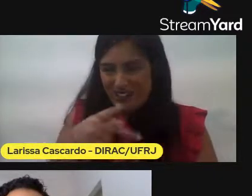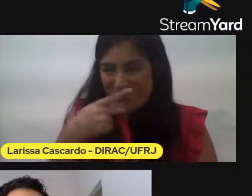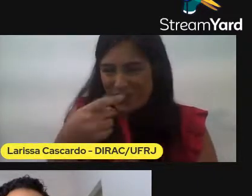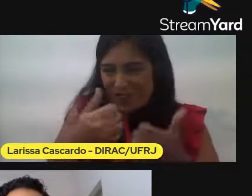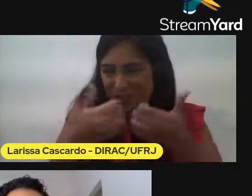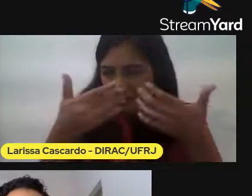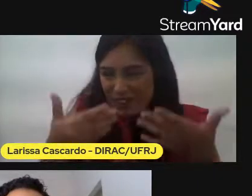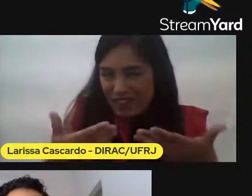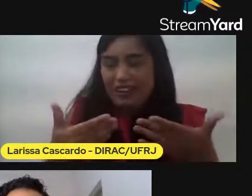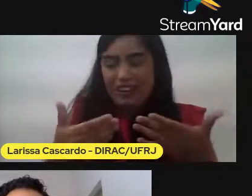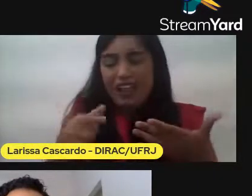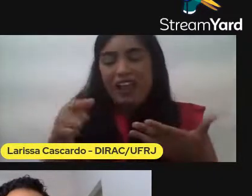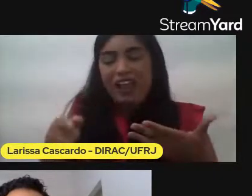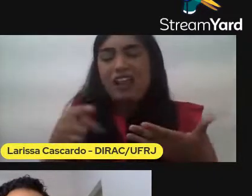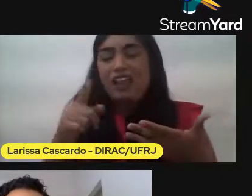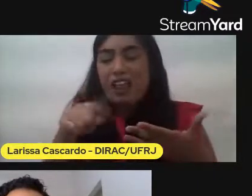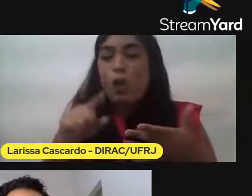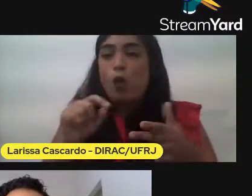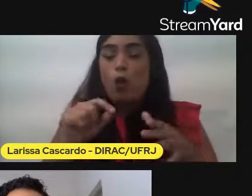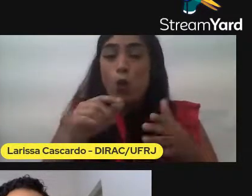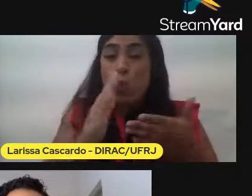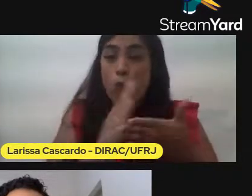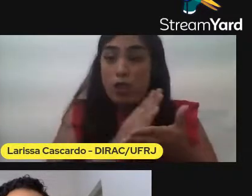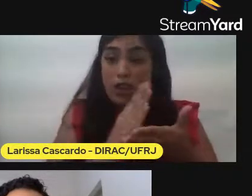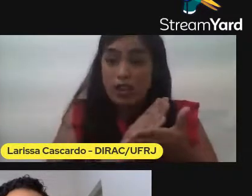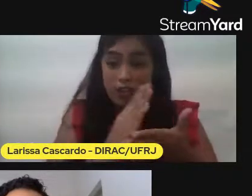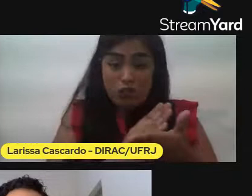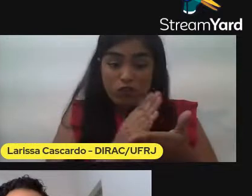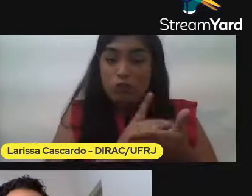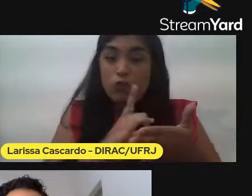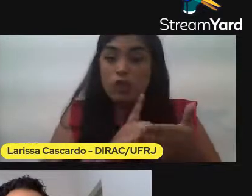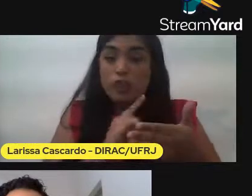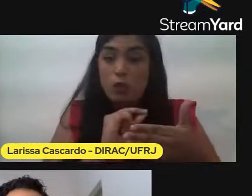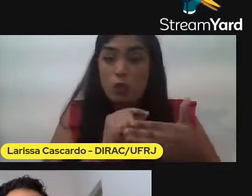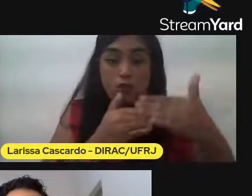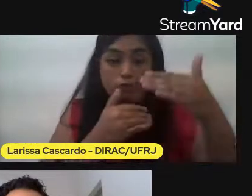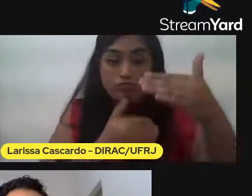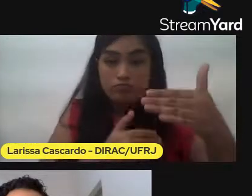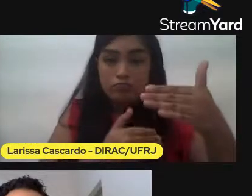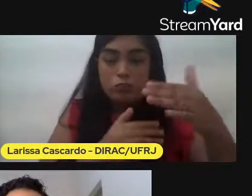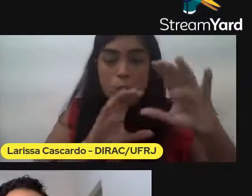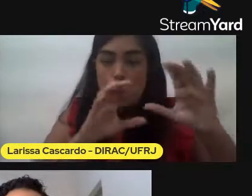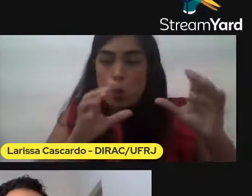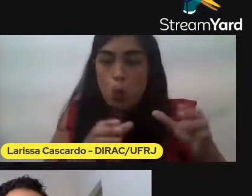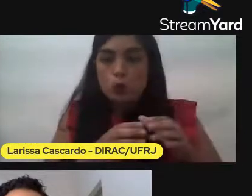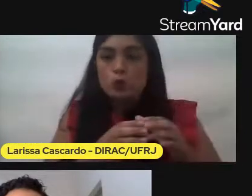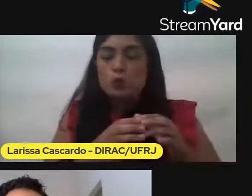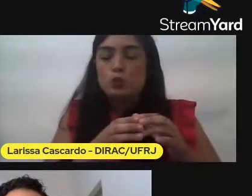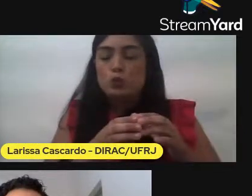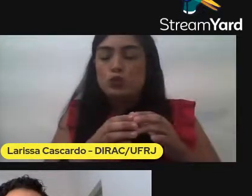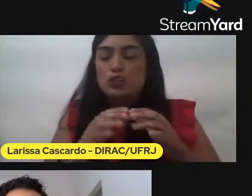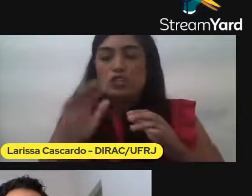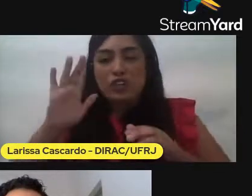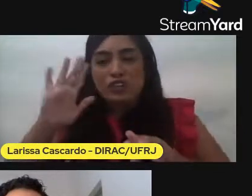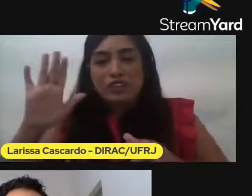de conjunto de fragmentos, de dispersões, de